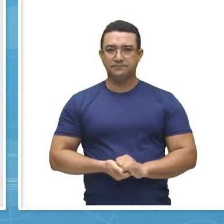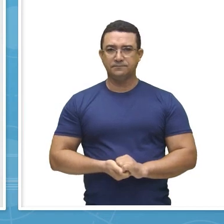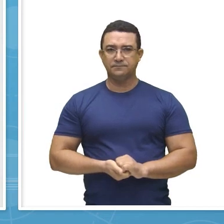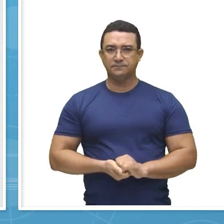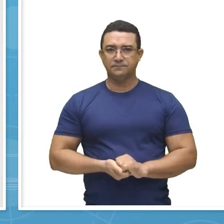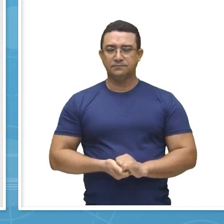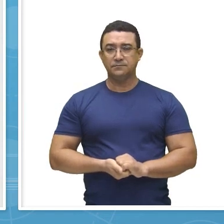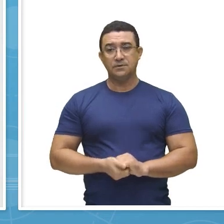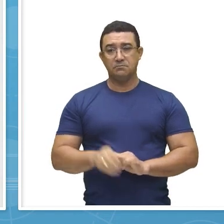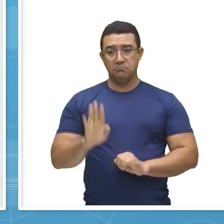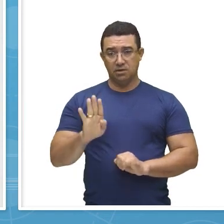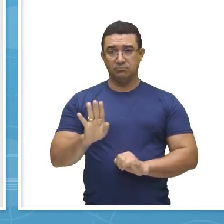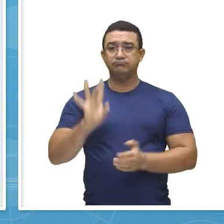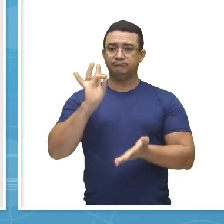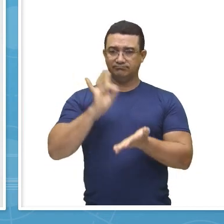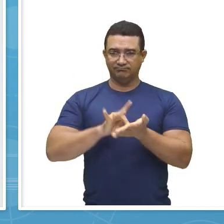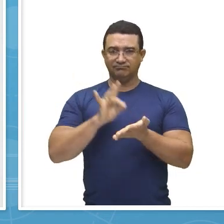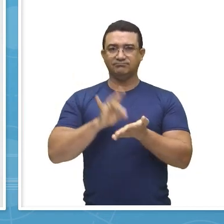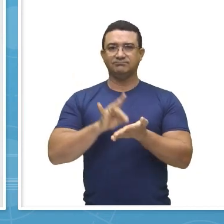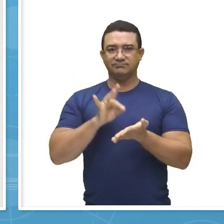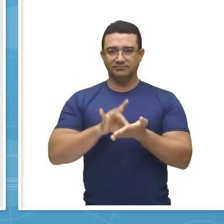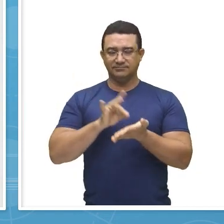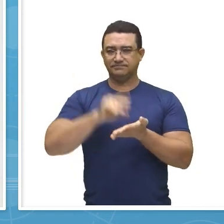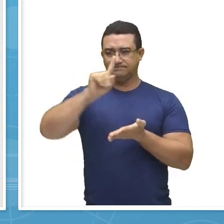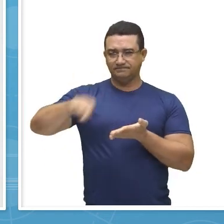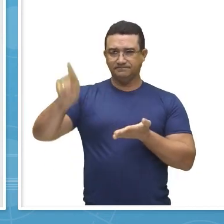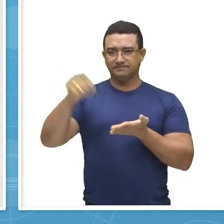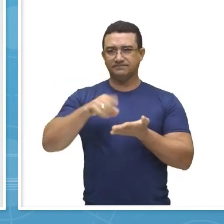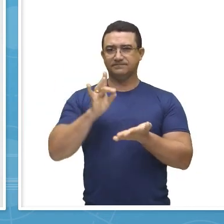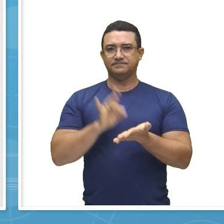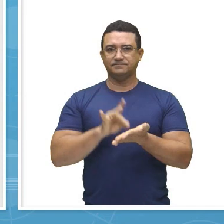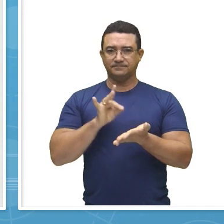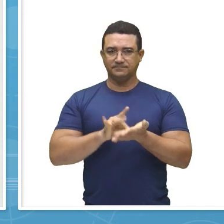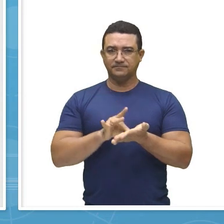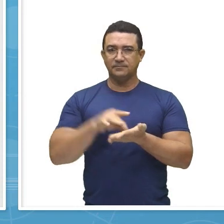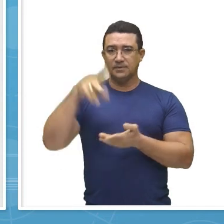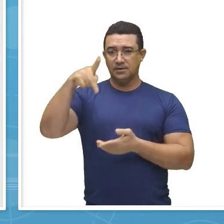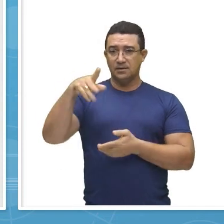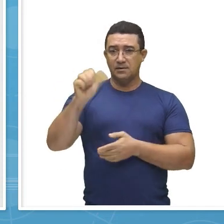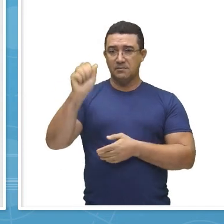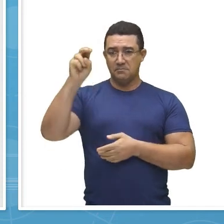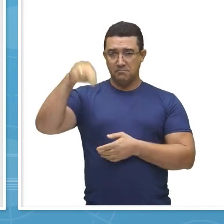estudar. Letra B, né, marcamos lá que é a